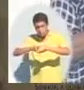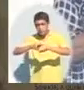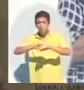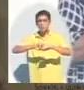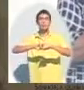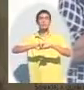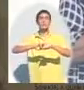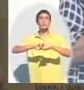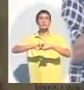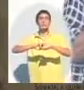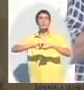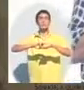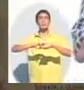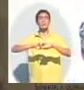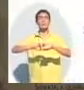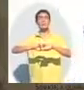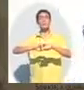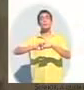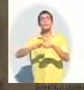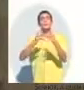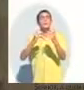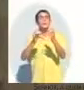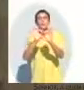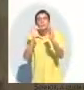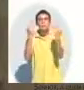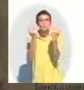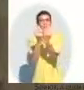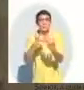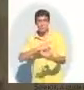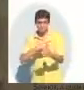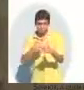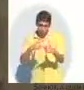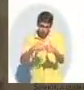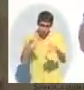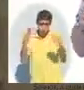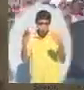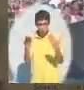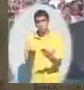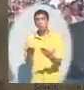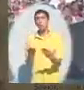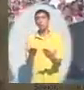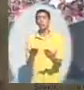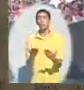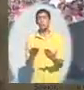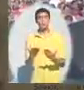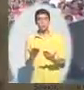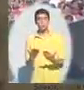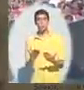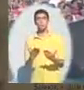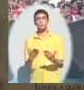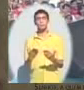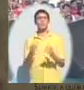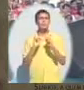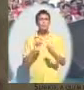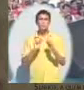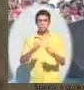solução. Há problemas que não foram enfrentados do modo correto.